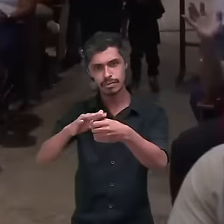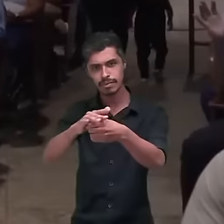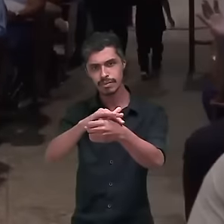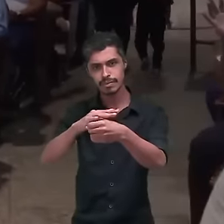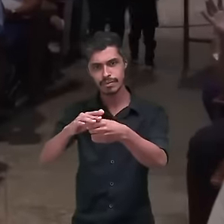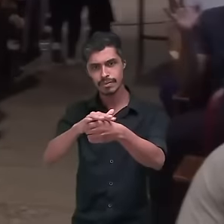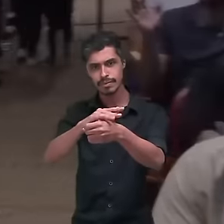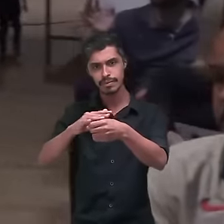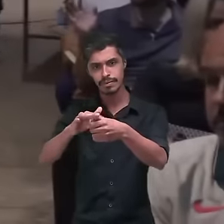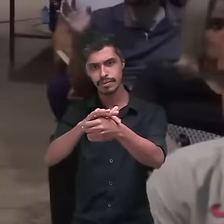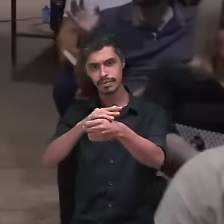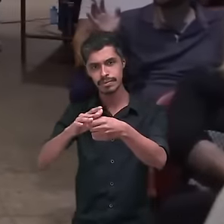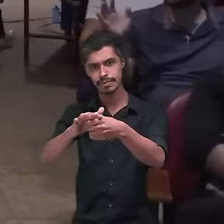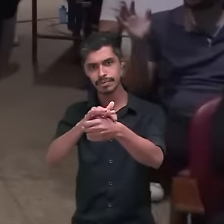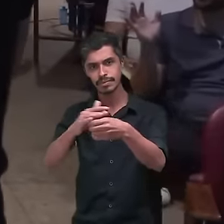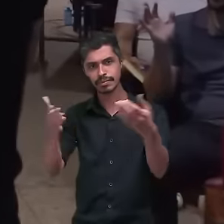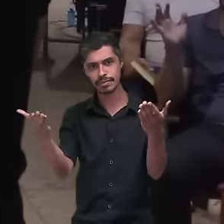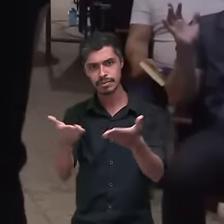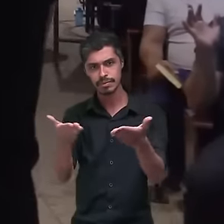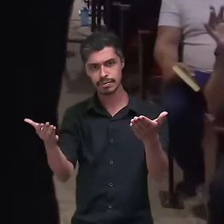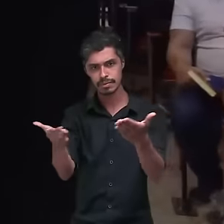Ahora.